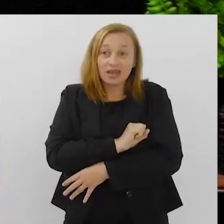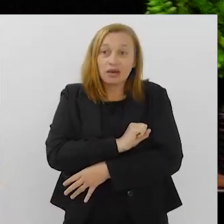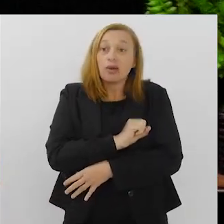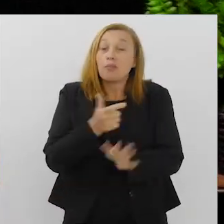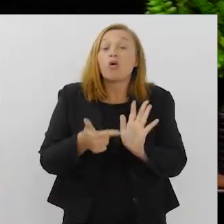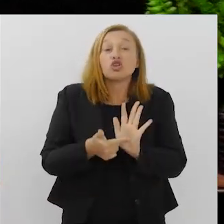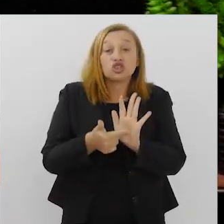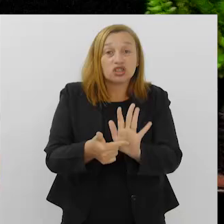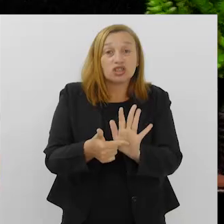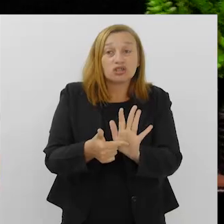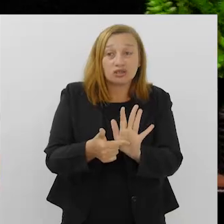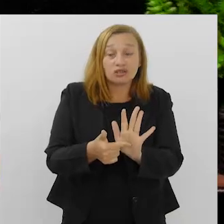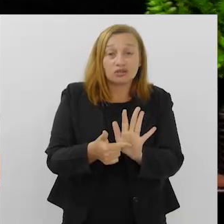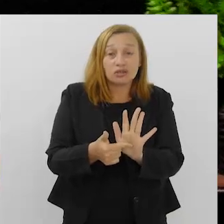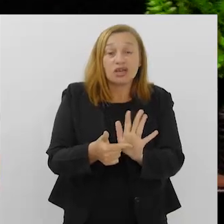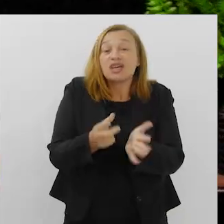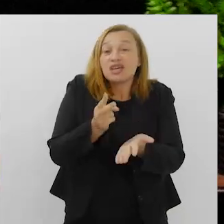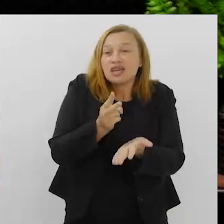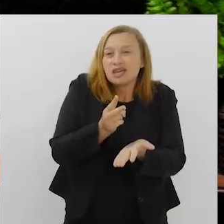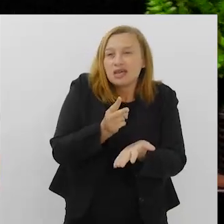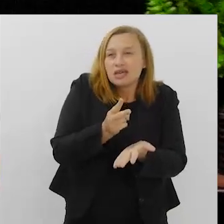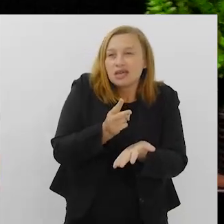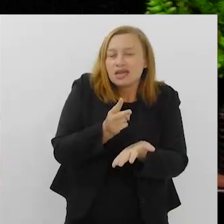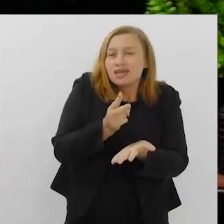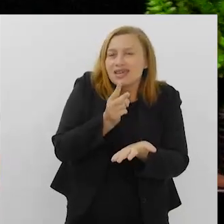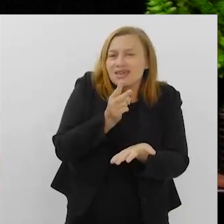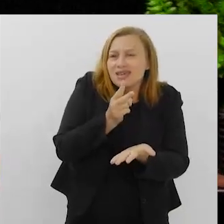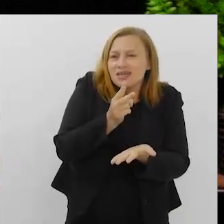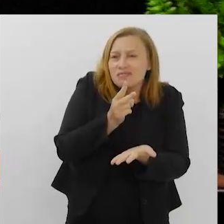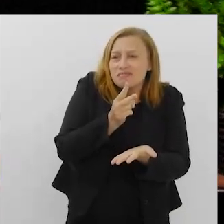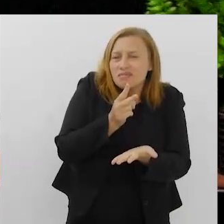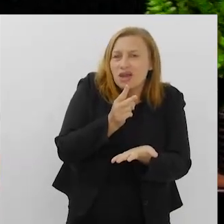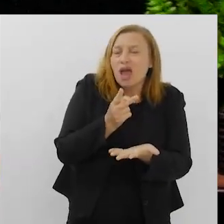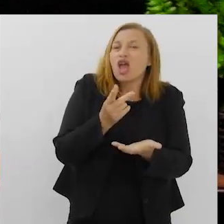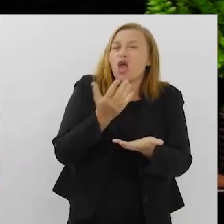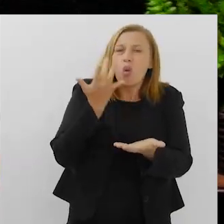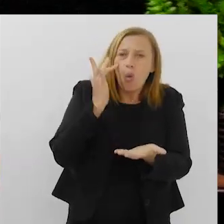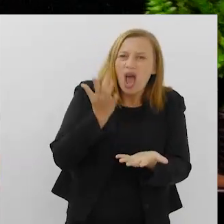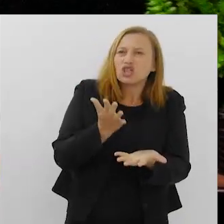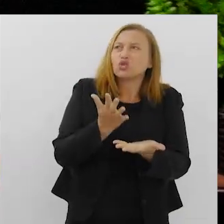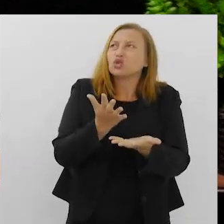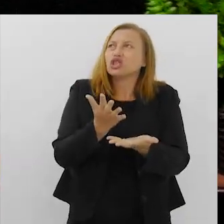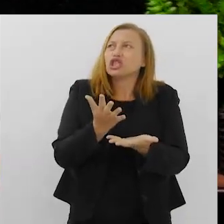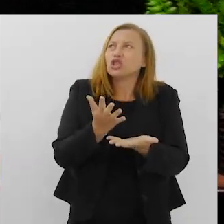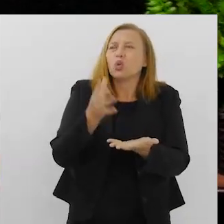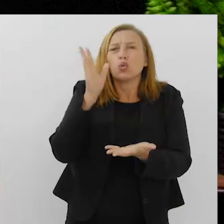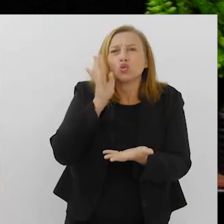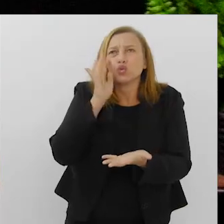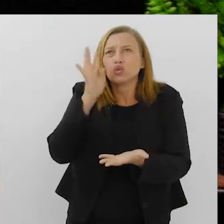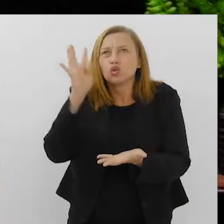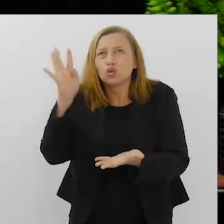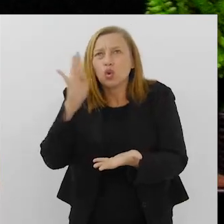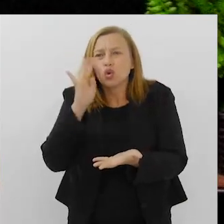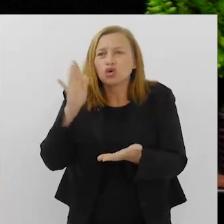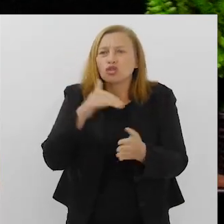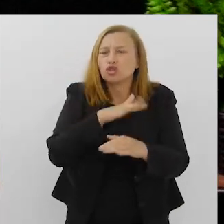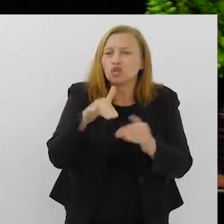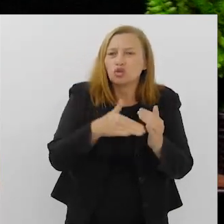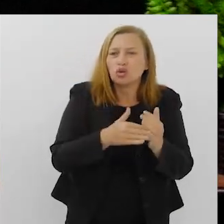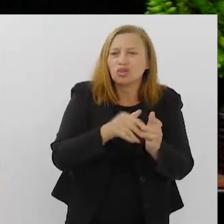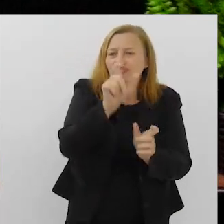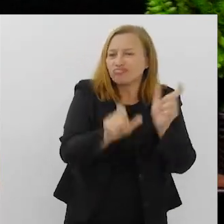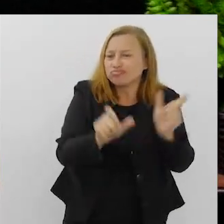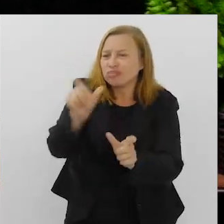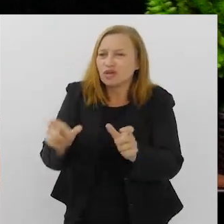muitos paradigmas, né? Porque eu acho que o sonho de todas as pessoas que trabalham com o envelhecimento, com as